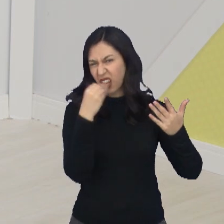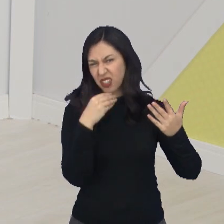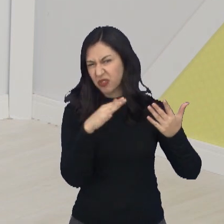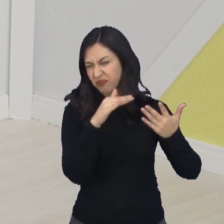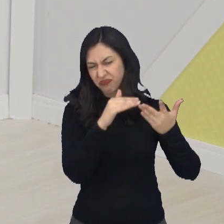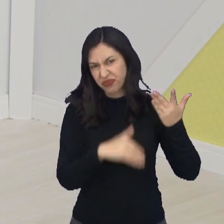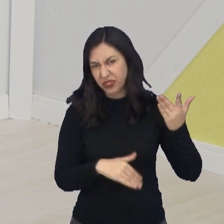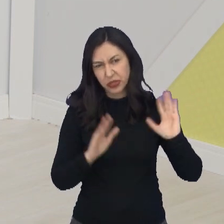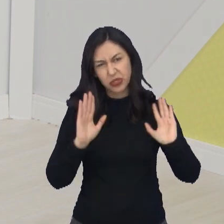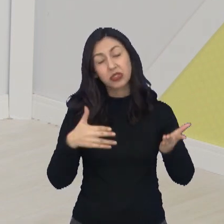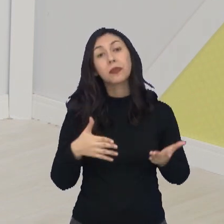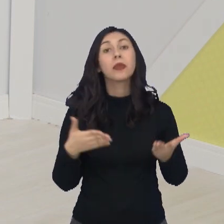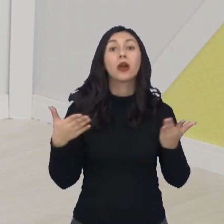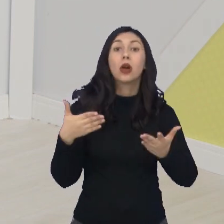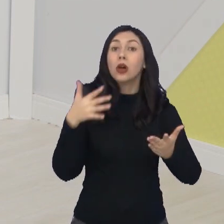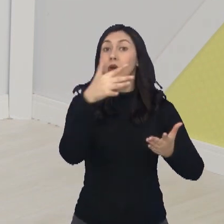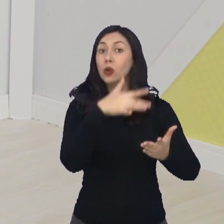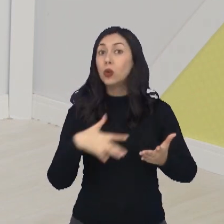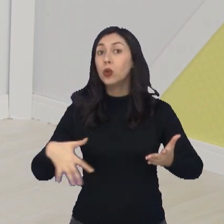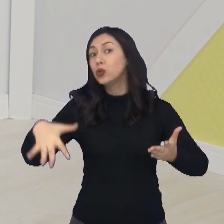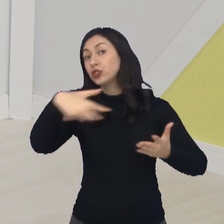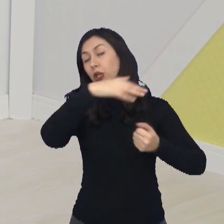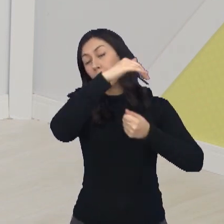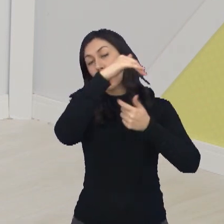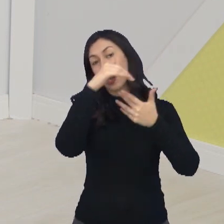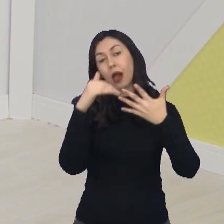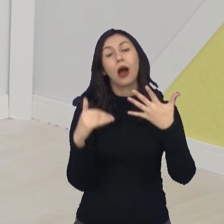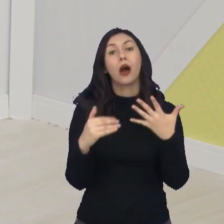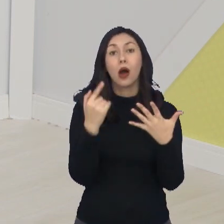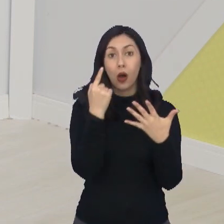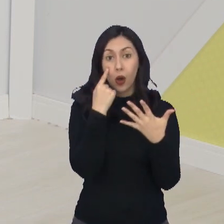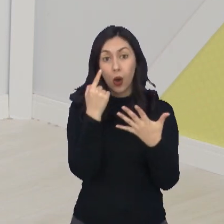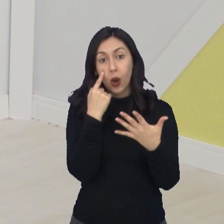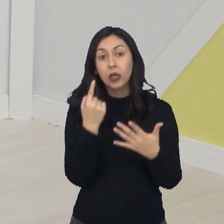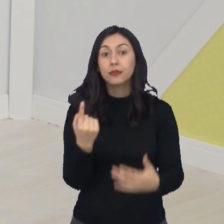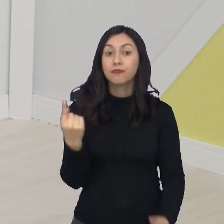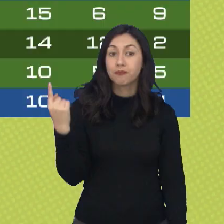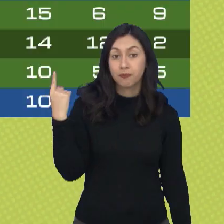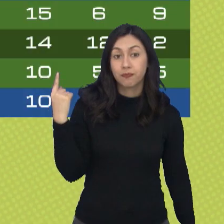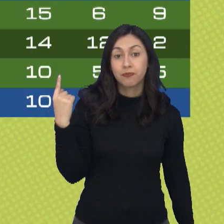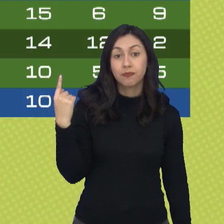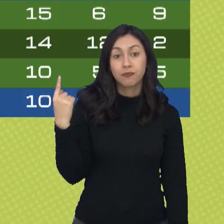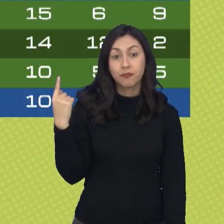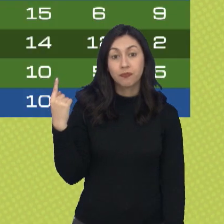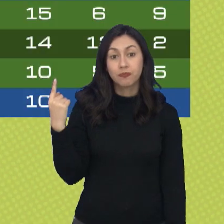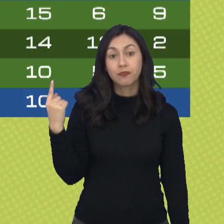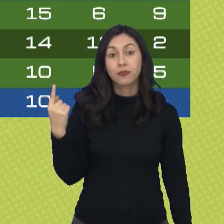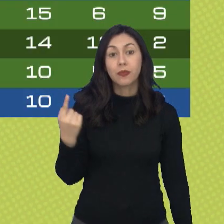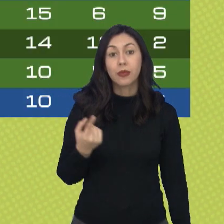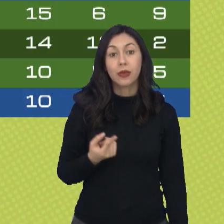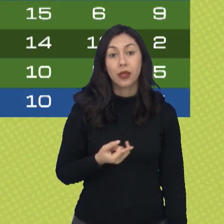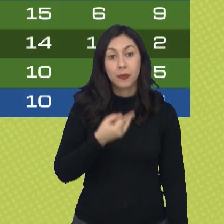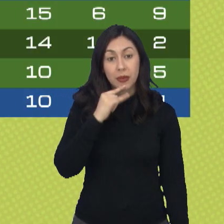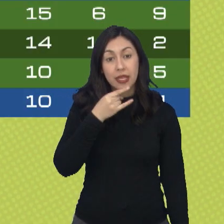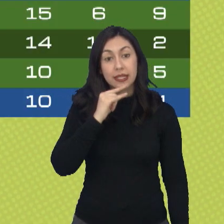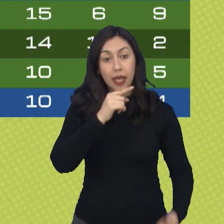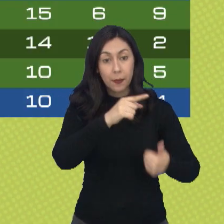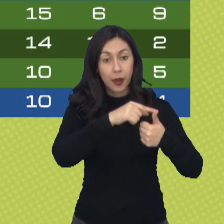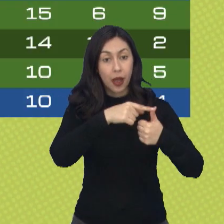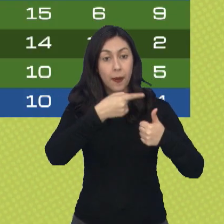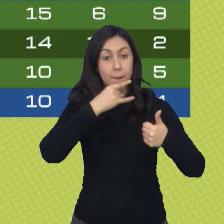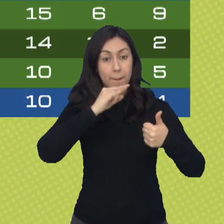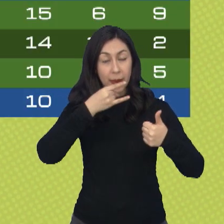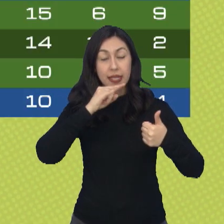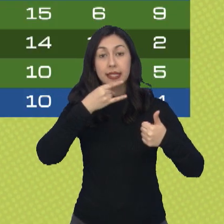gente a classificação geral da Copa Paulista. Olha só, classificação geral, 15 de Piracicaba é o melhor time da competição, os três